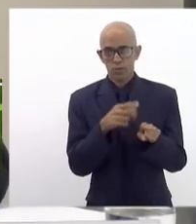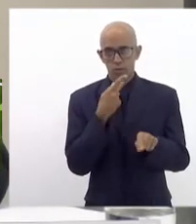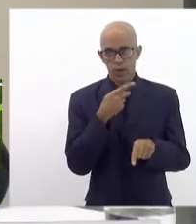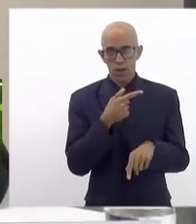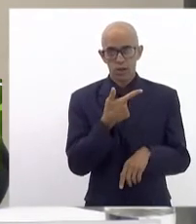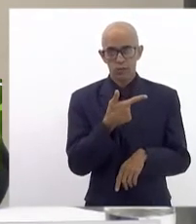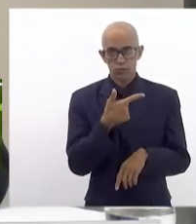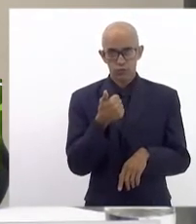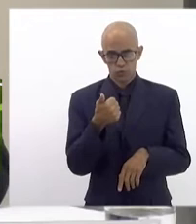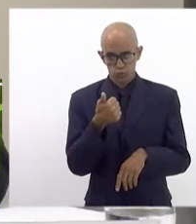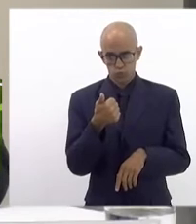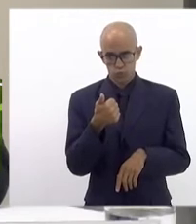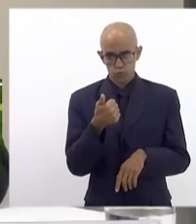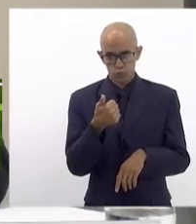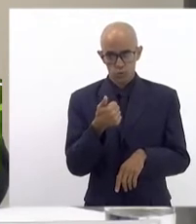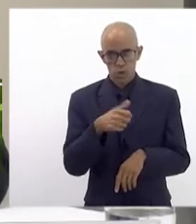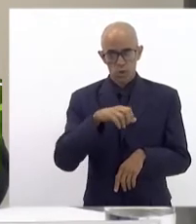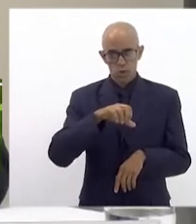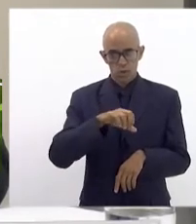21, prefixo 21,